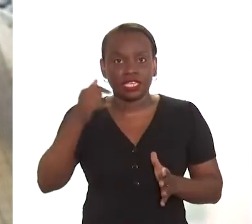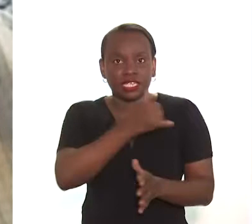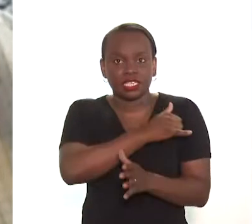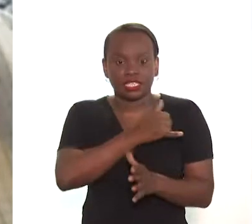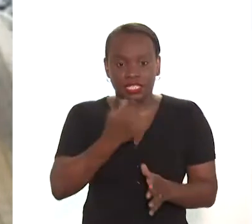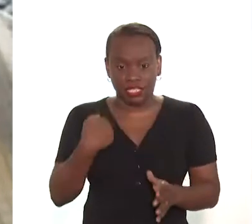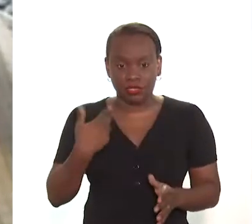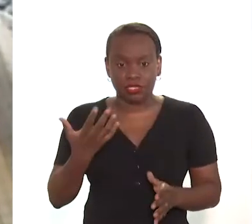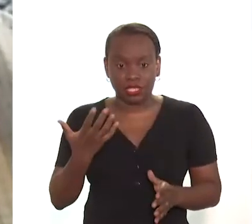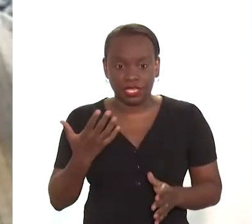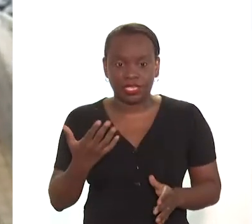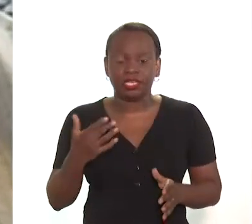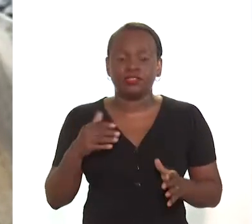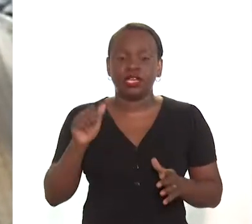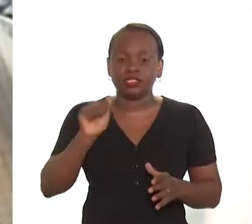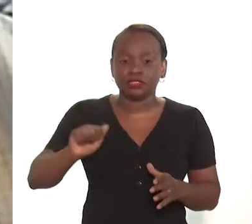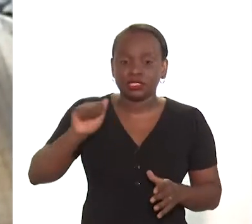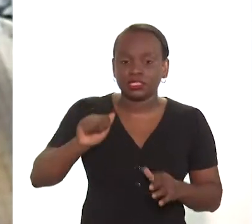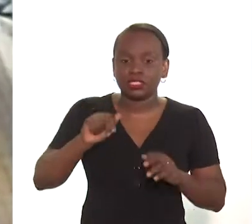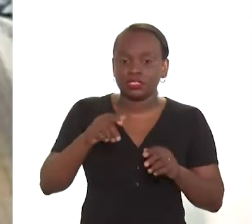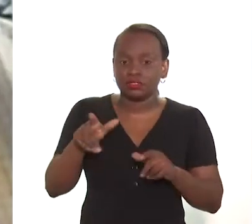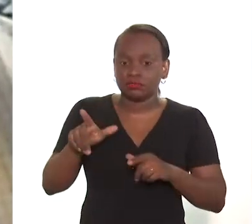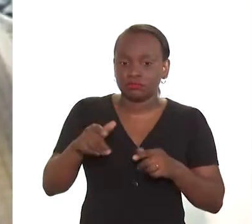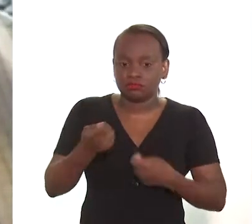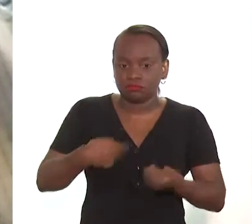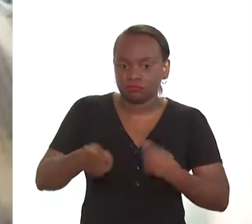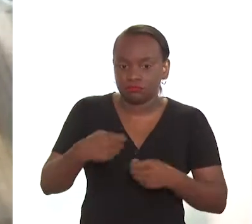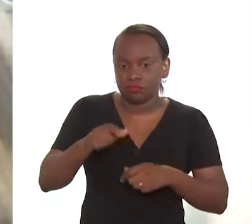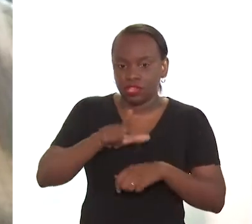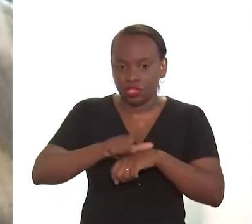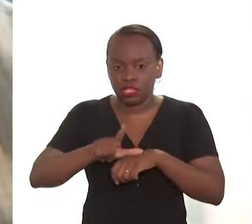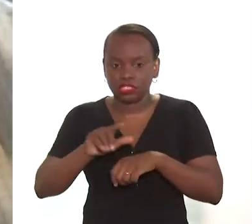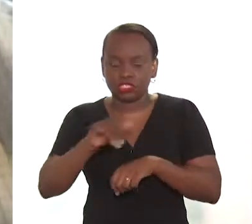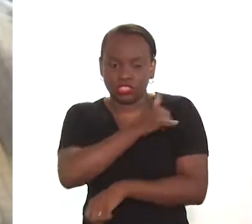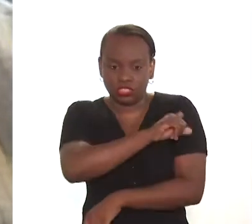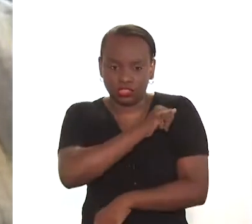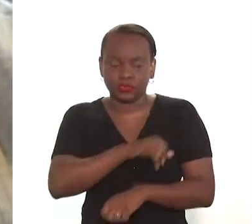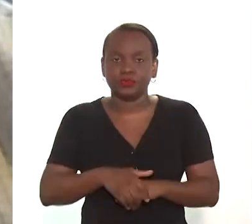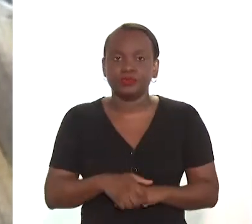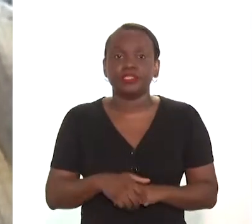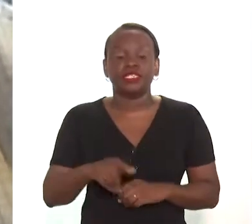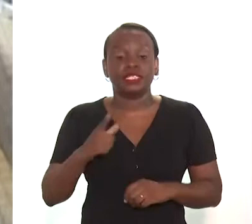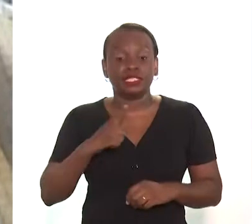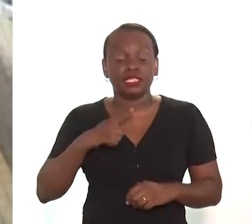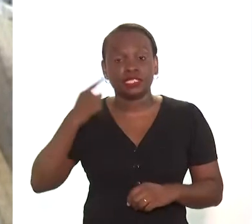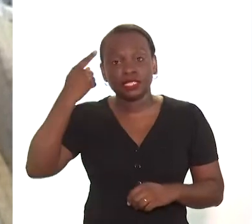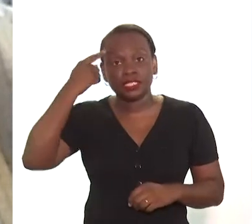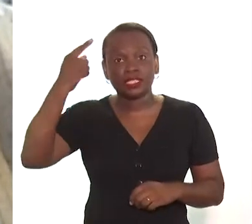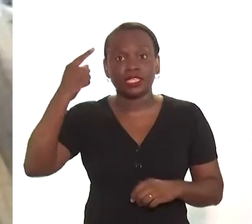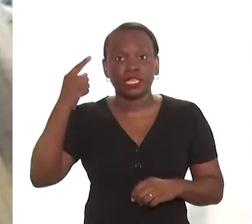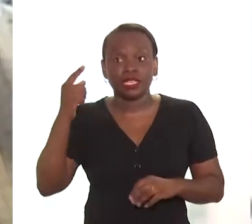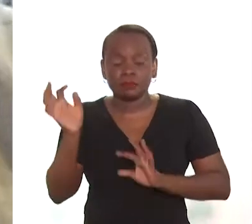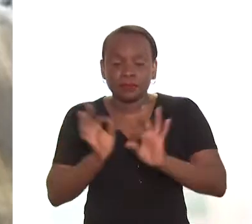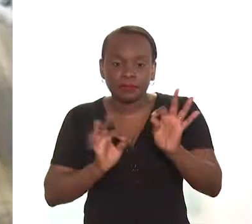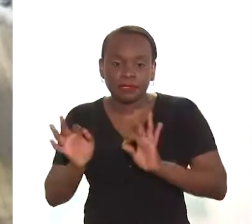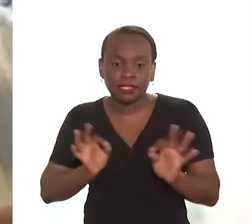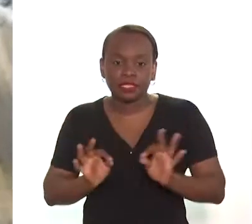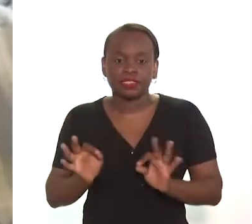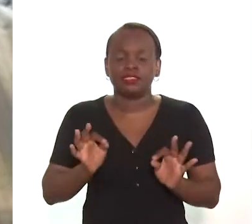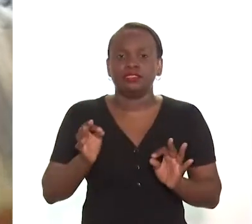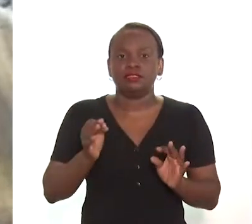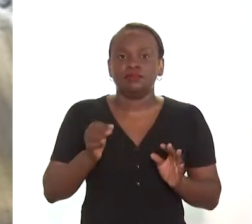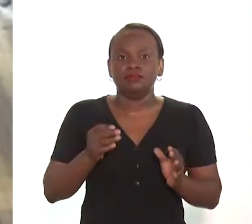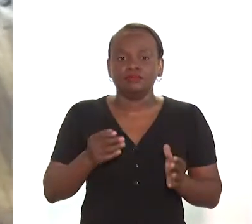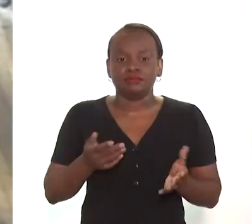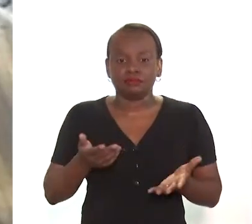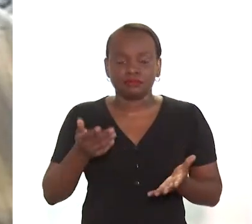ideia da candidatura minha à Associação Comercial do Rio. E ali residia a ideia de formatar,